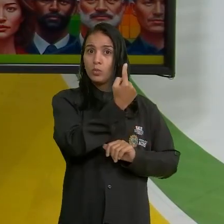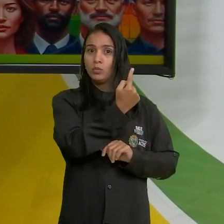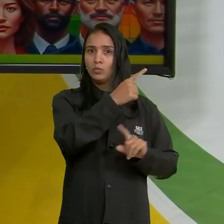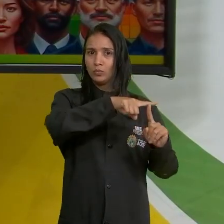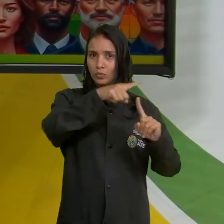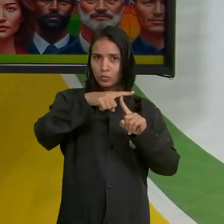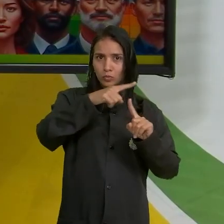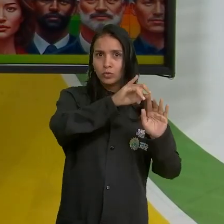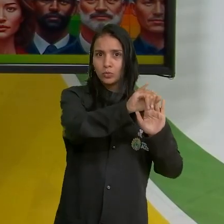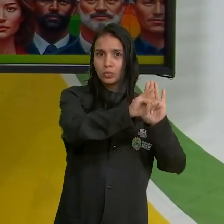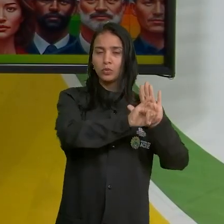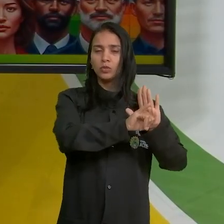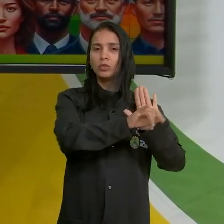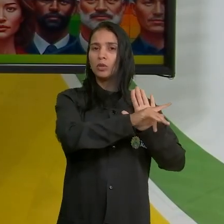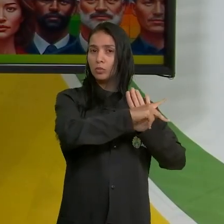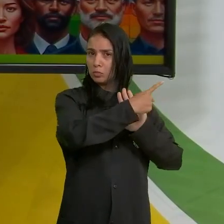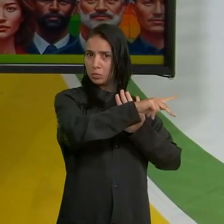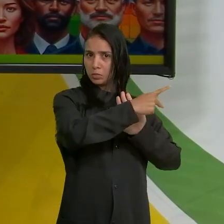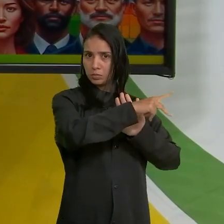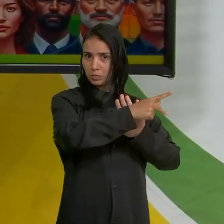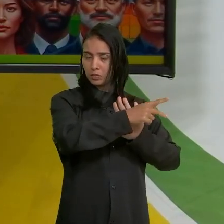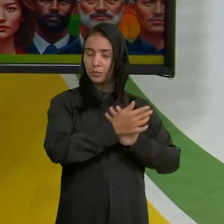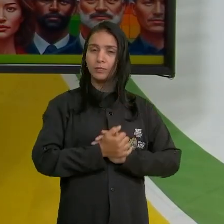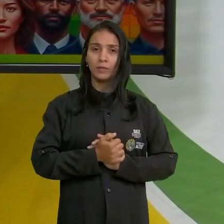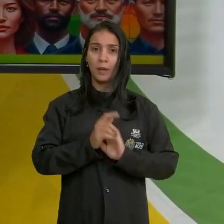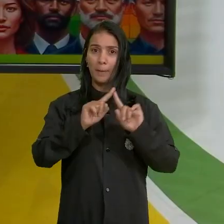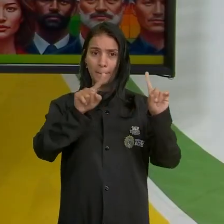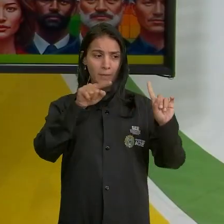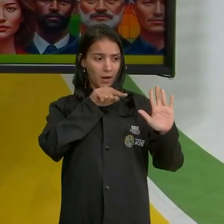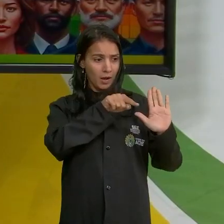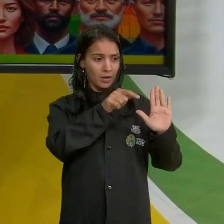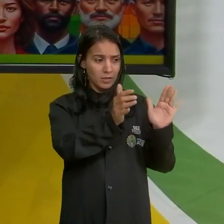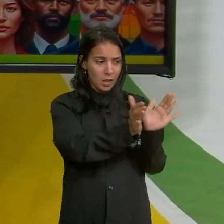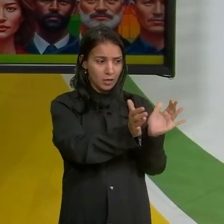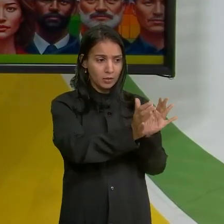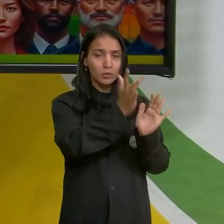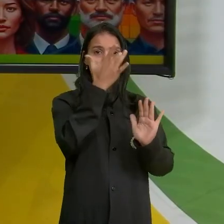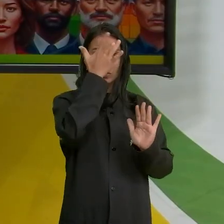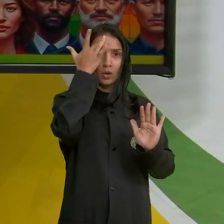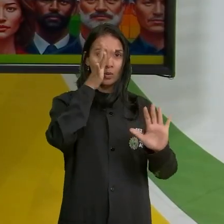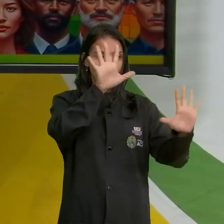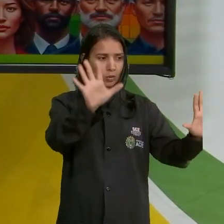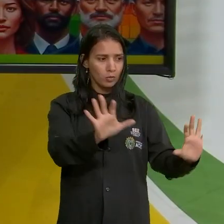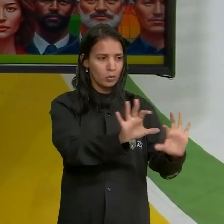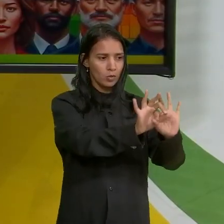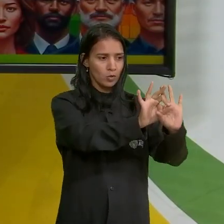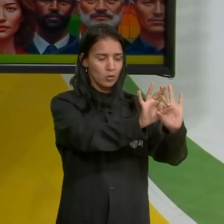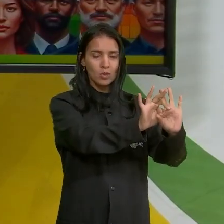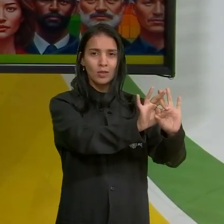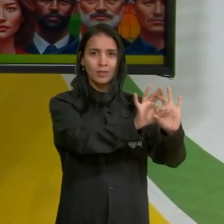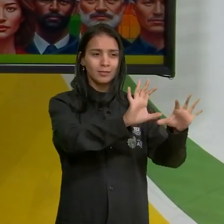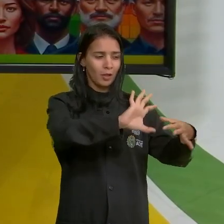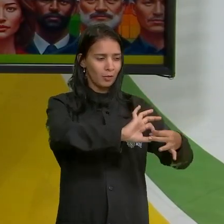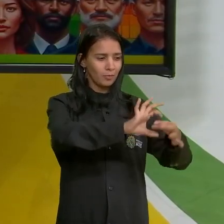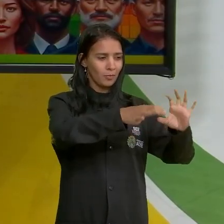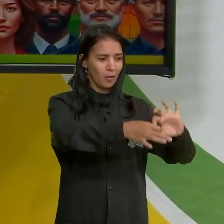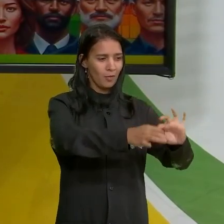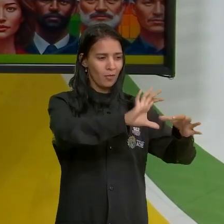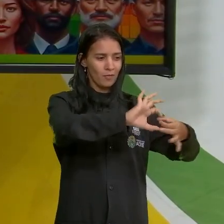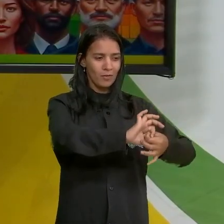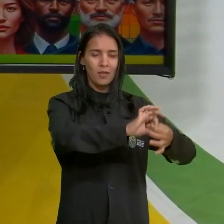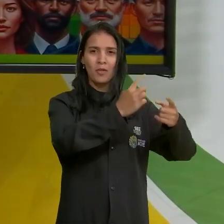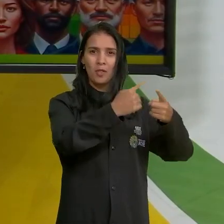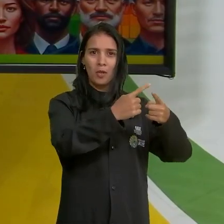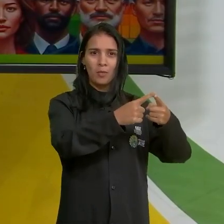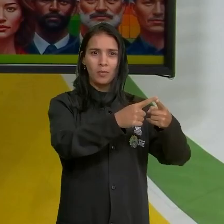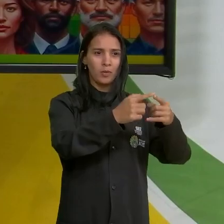de identidade, em que aquelas pessoas elas estão vinculadas umas às outras em torno de padrões que